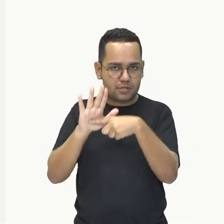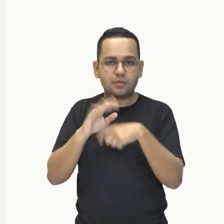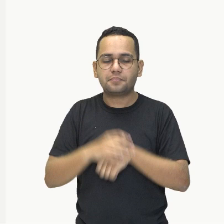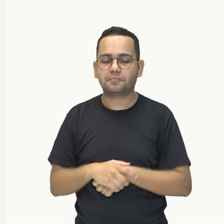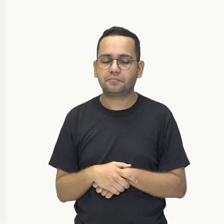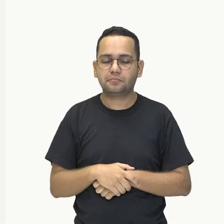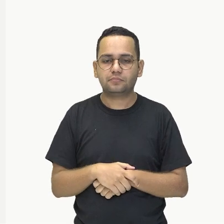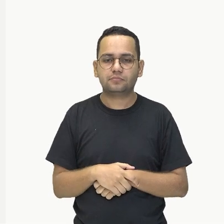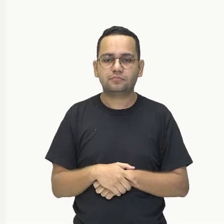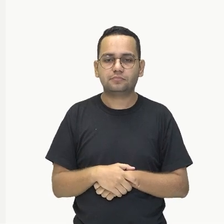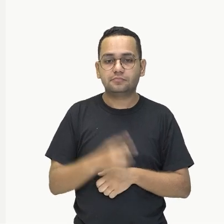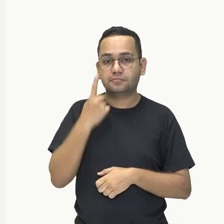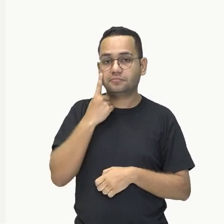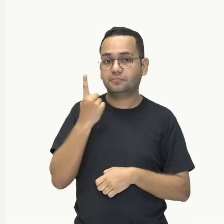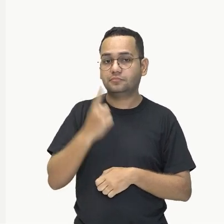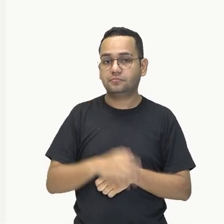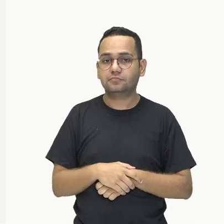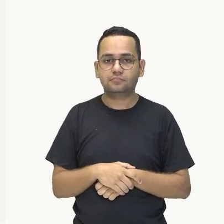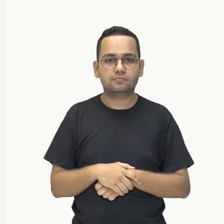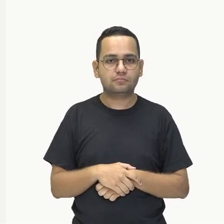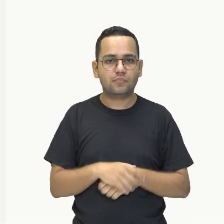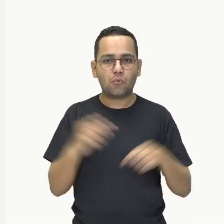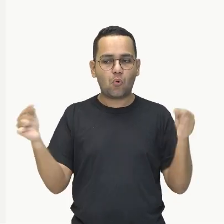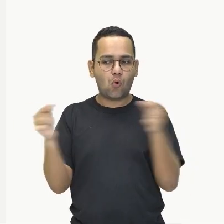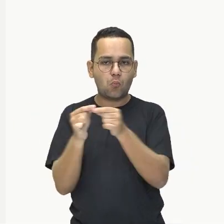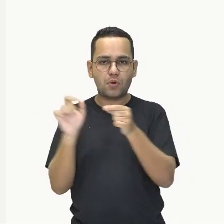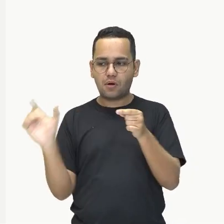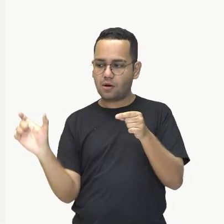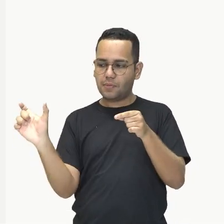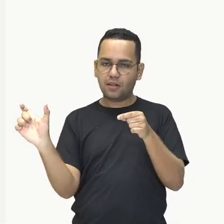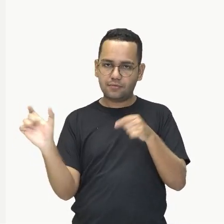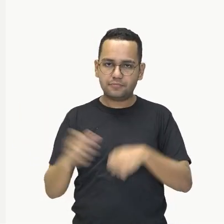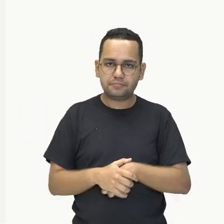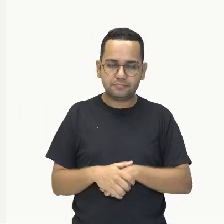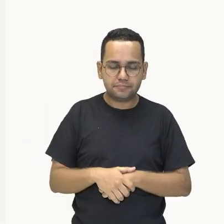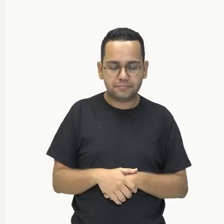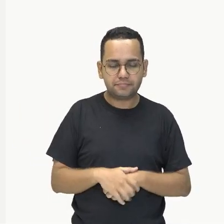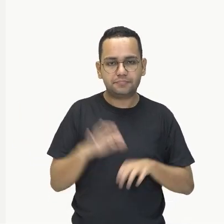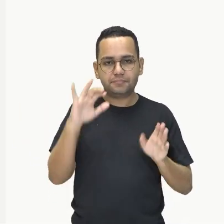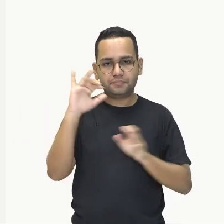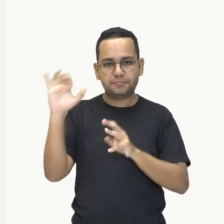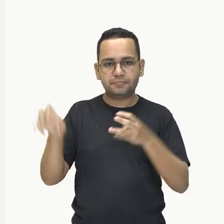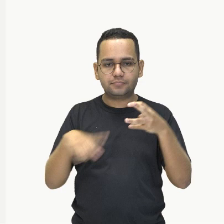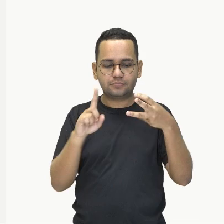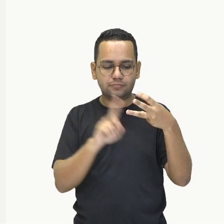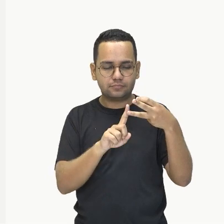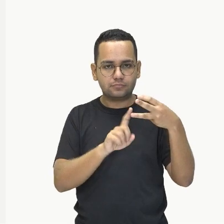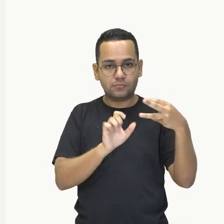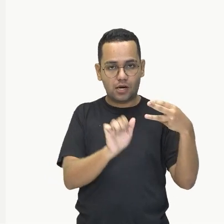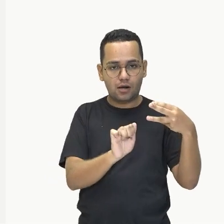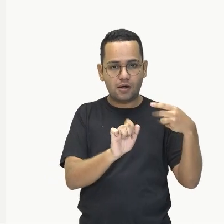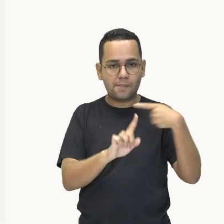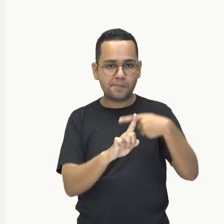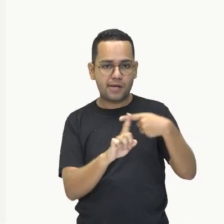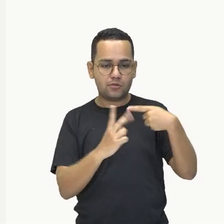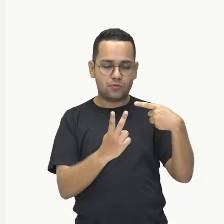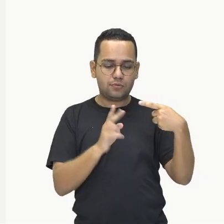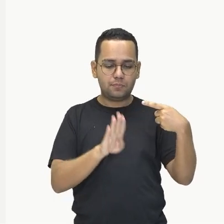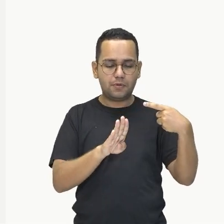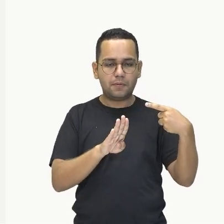termo, 10. Tá? Próximo exemplo, ó, a mais